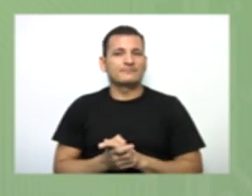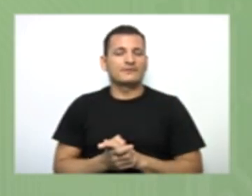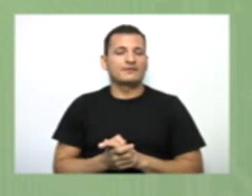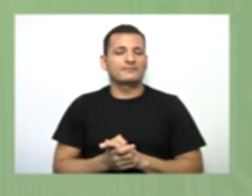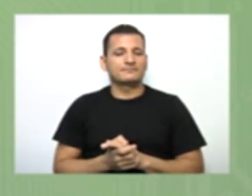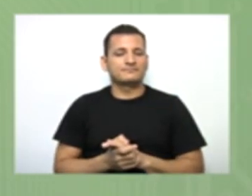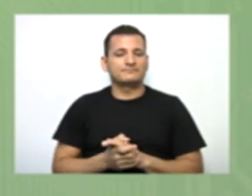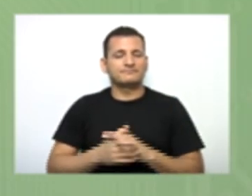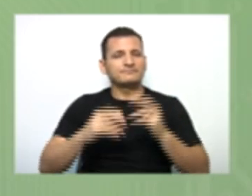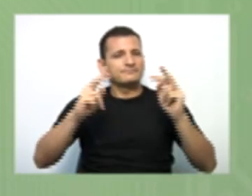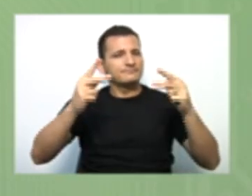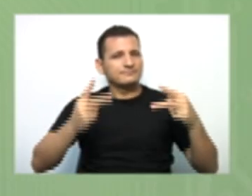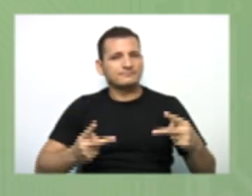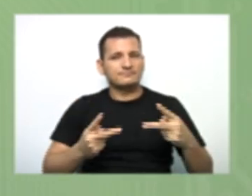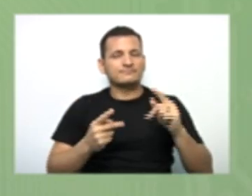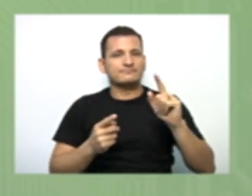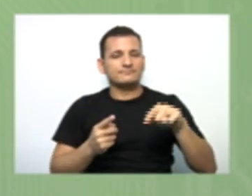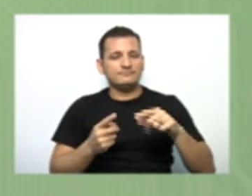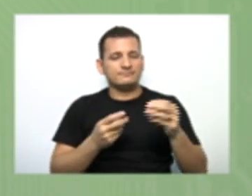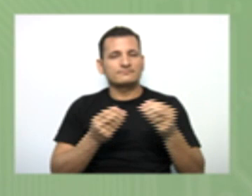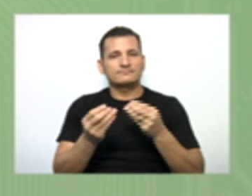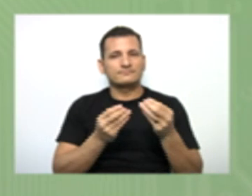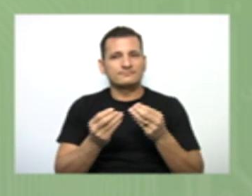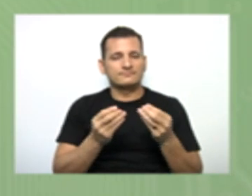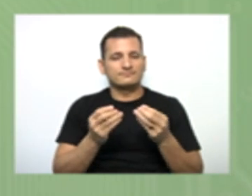iniciais funcionam como vou